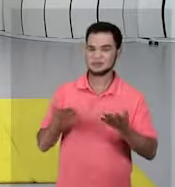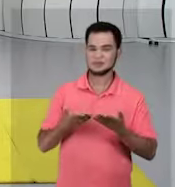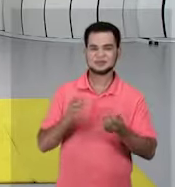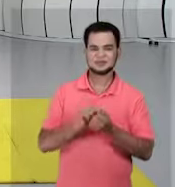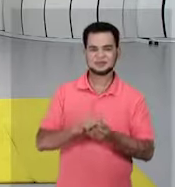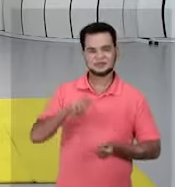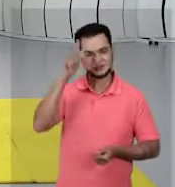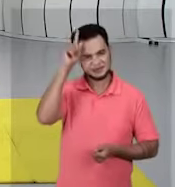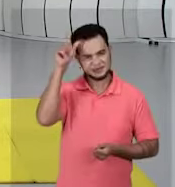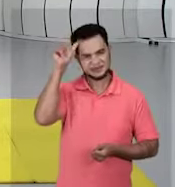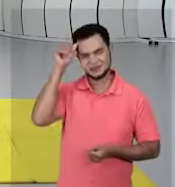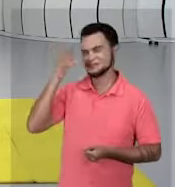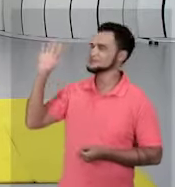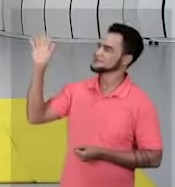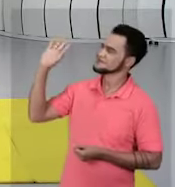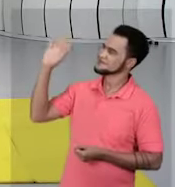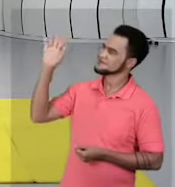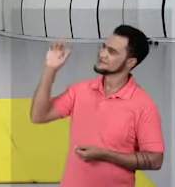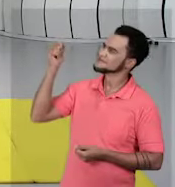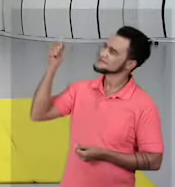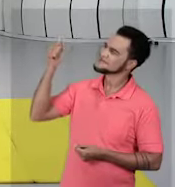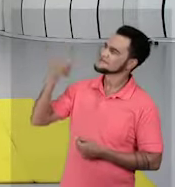é o Gilbert. Ei, Gilbert, tudo bem?